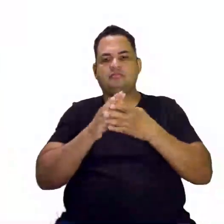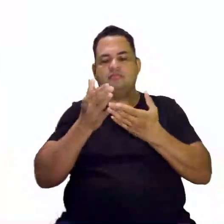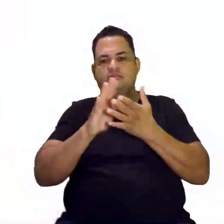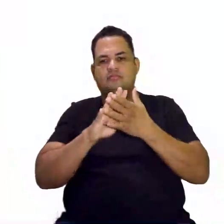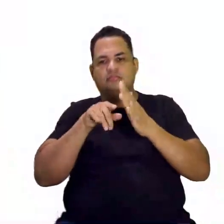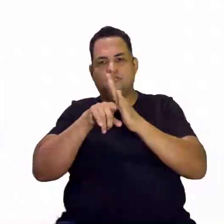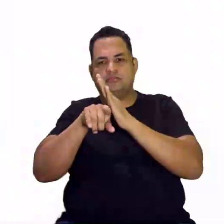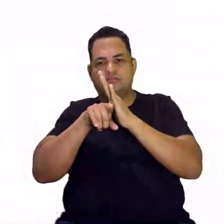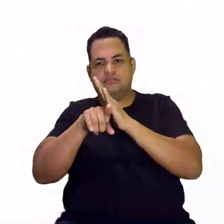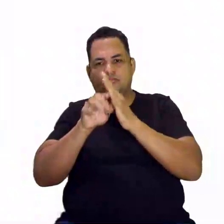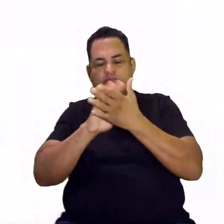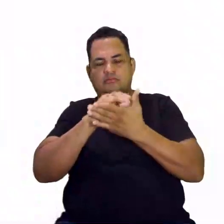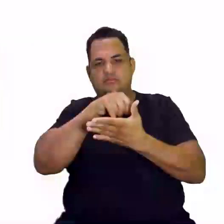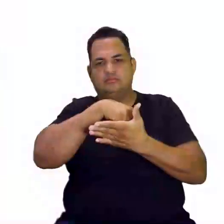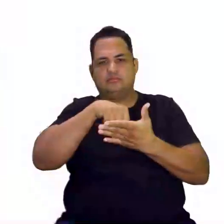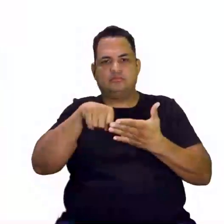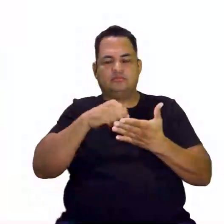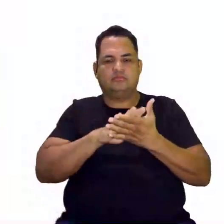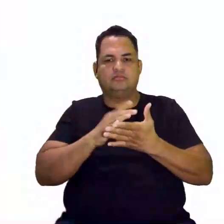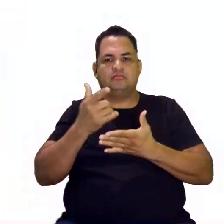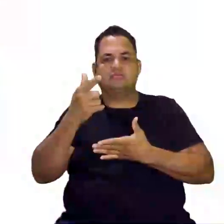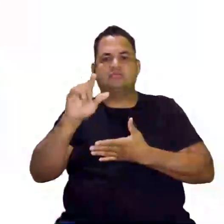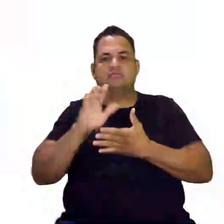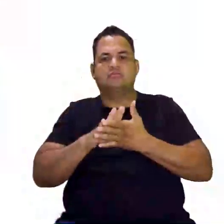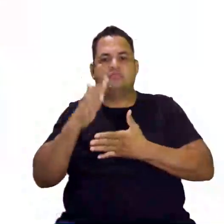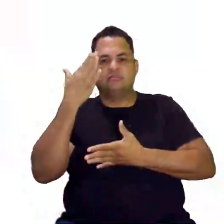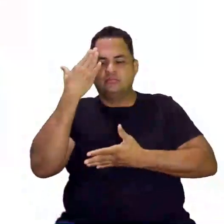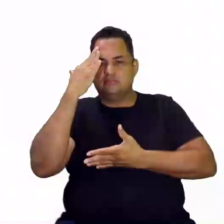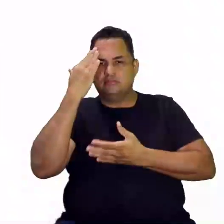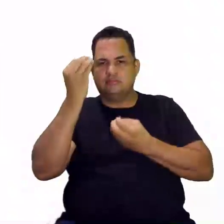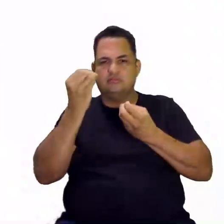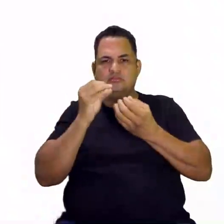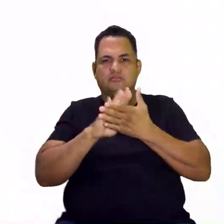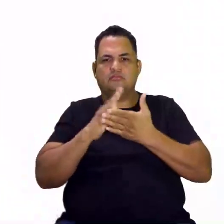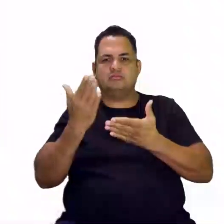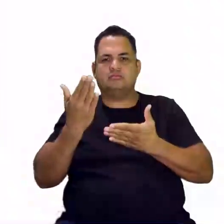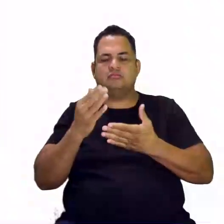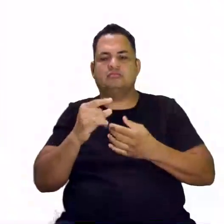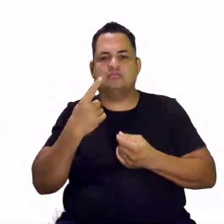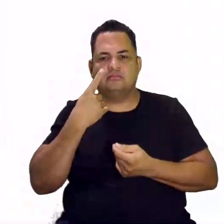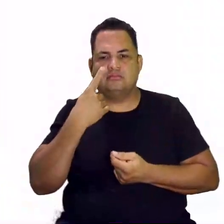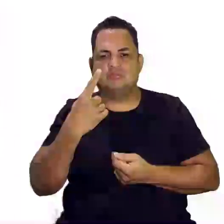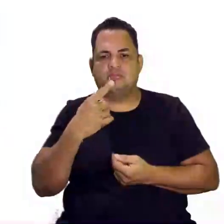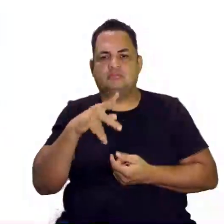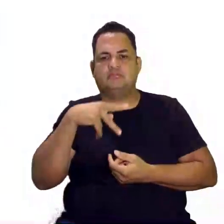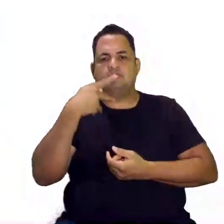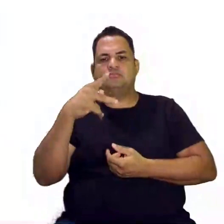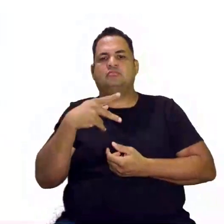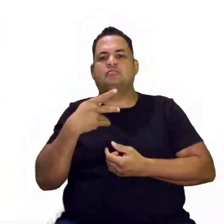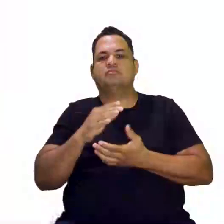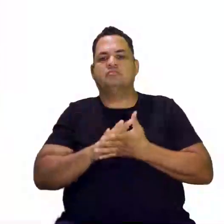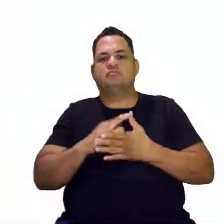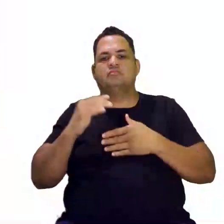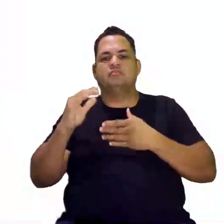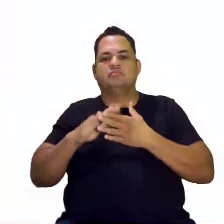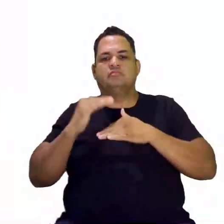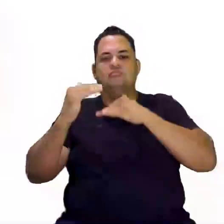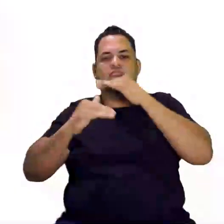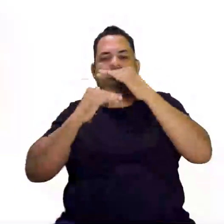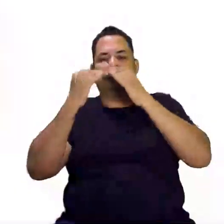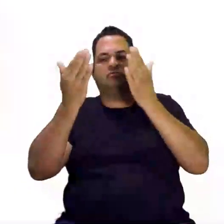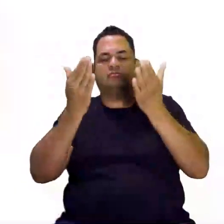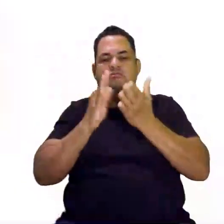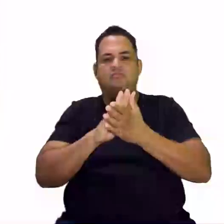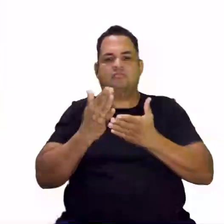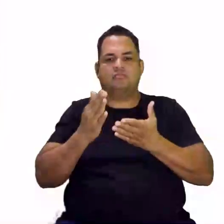tem esses registros, a gente consegue compreender lá, quando a gente for falar de evolução, daqueles